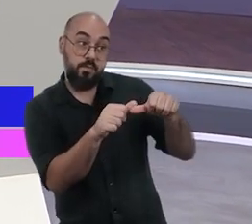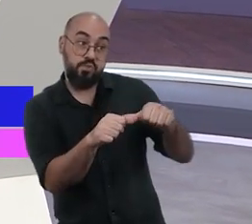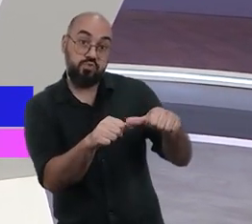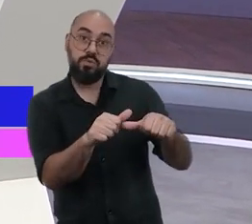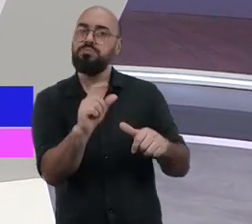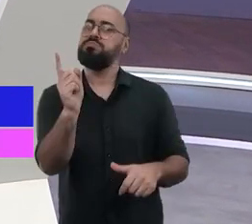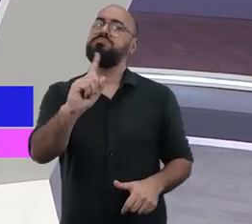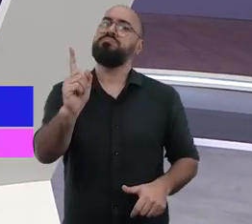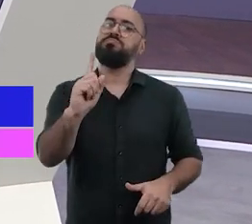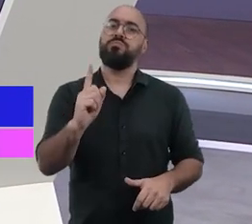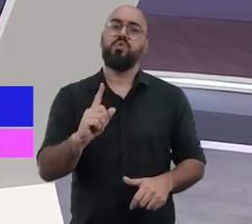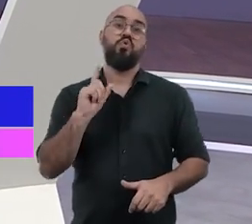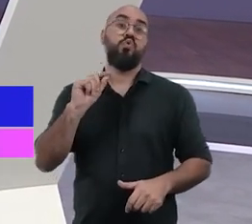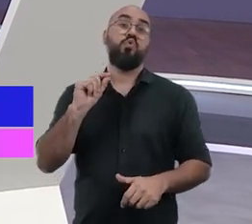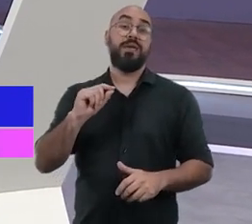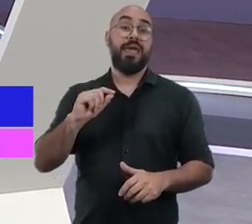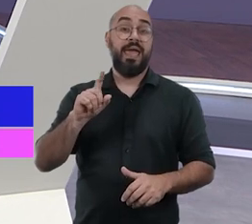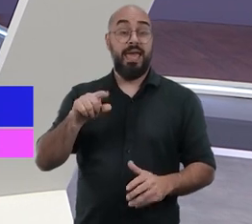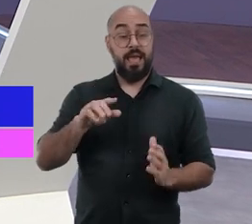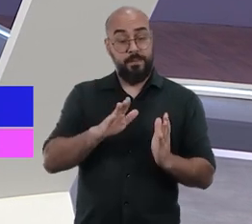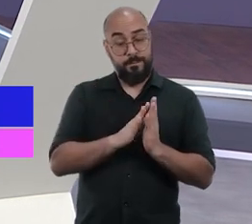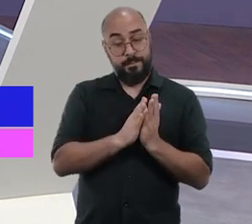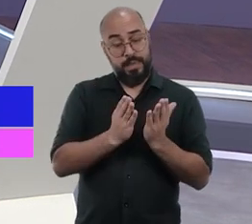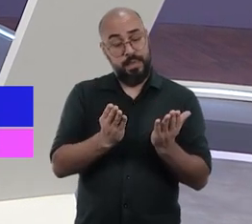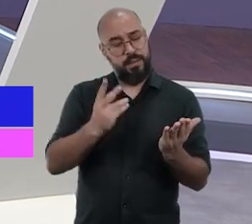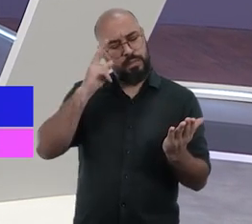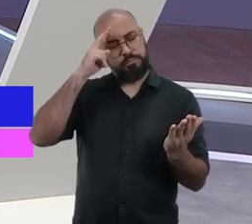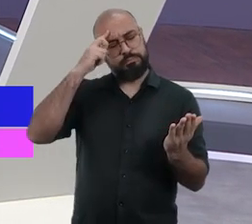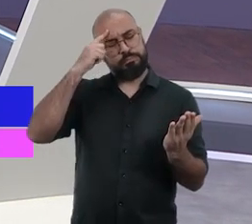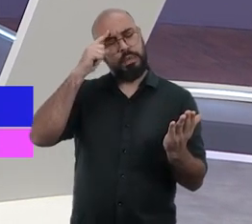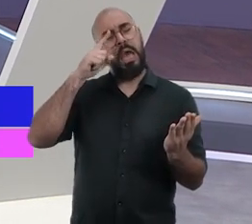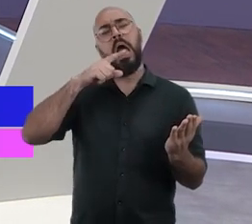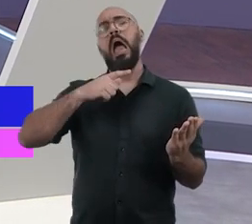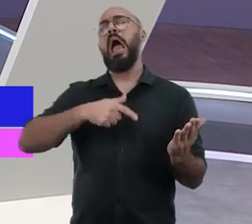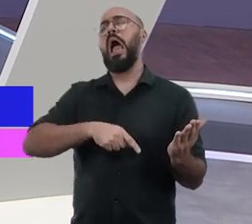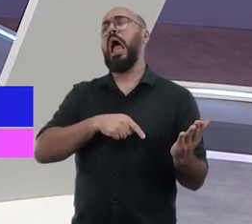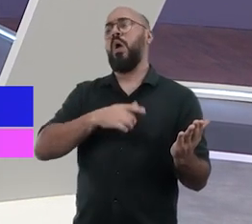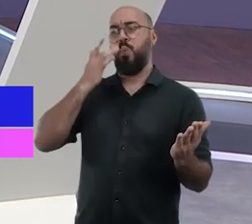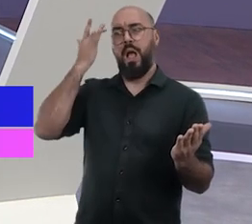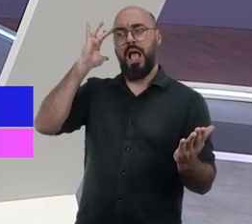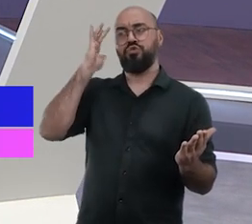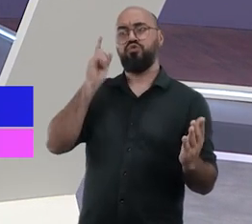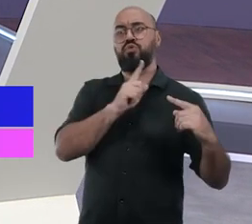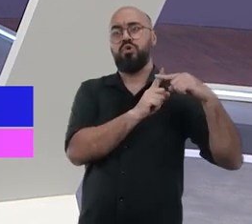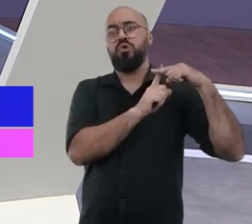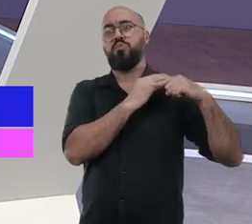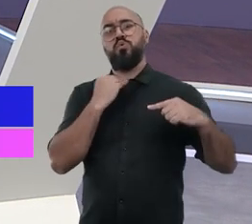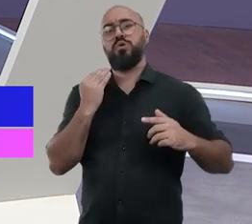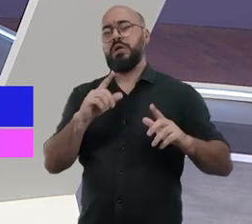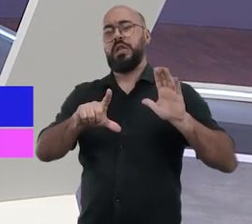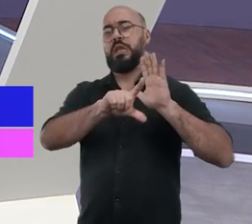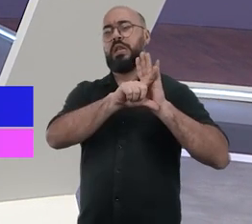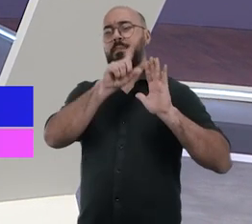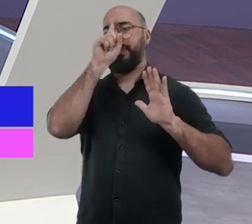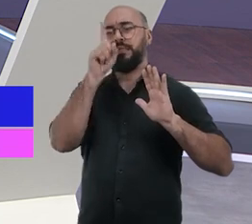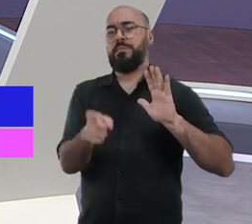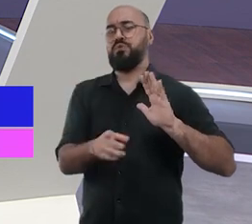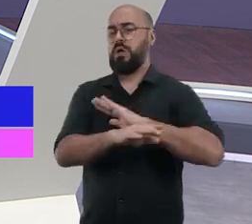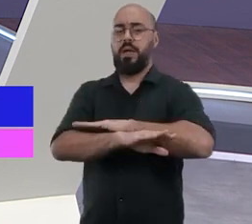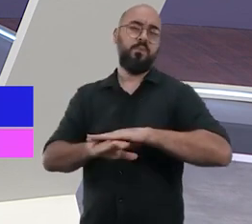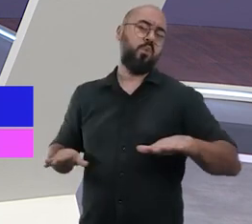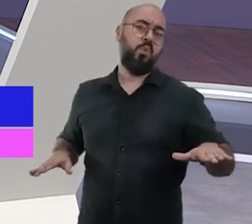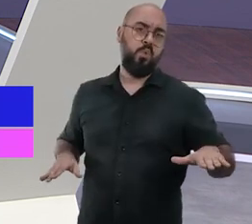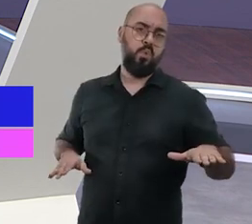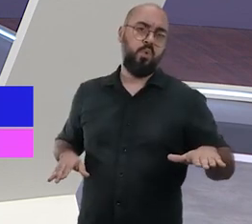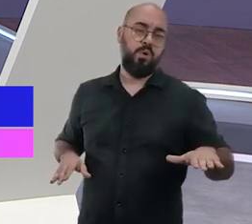foi a interpretação equivocada de alguns, achando que com a morte de Cristo, a lei dos 10 mandamentos já não serve mais. O que não